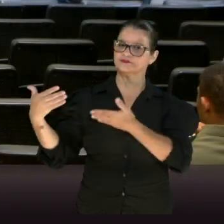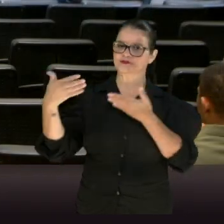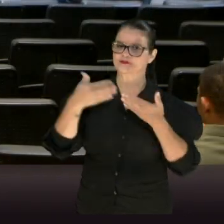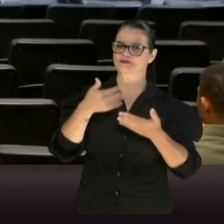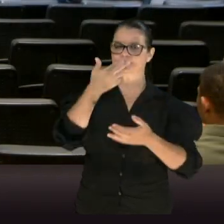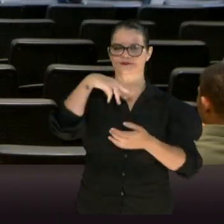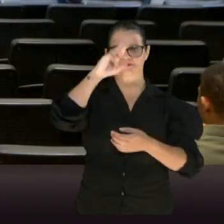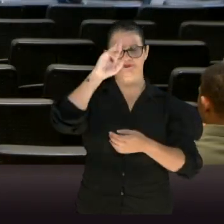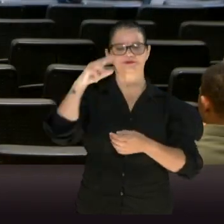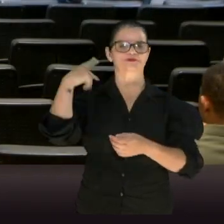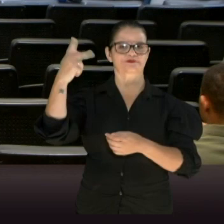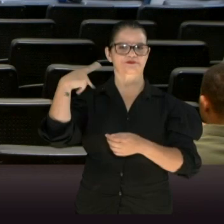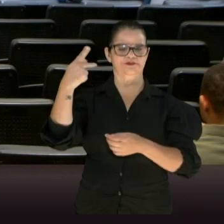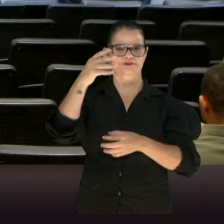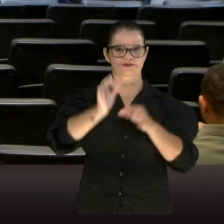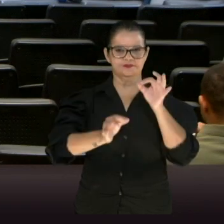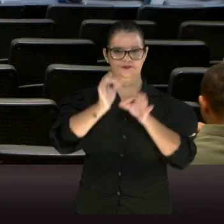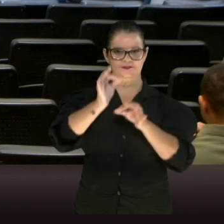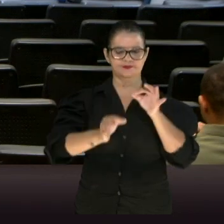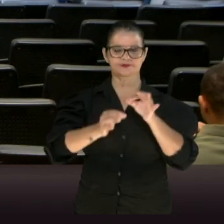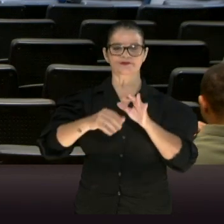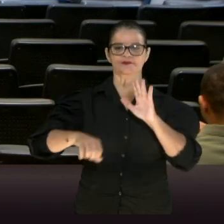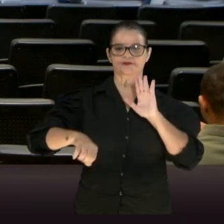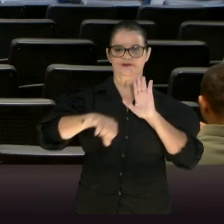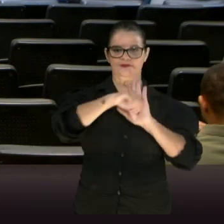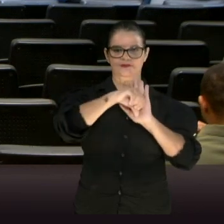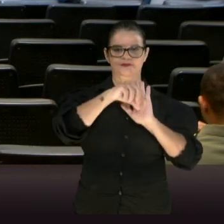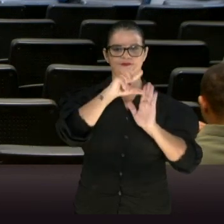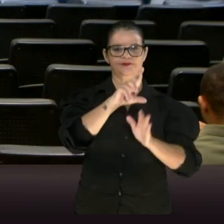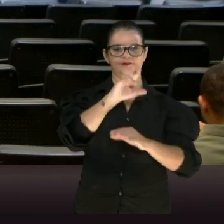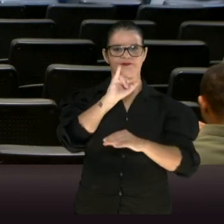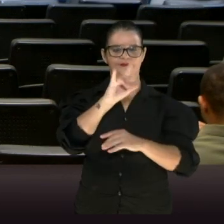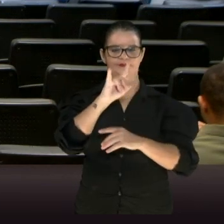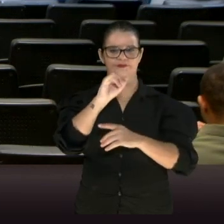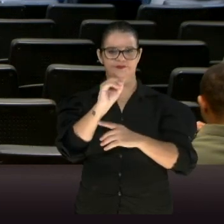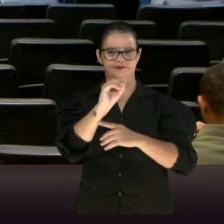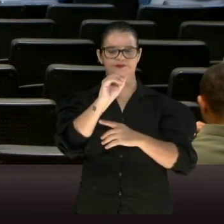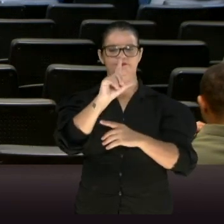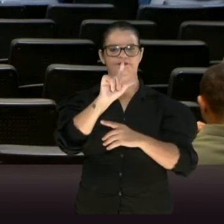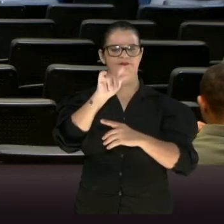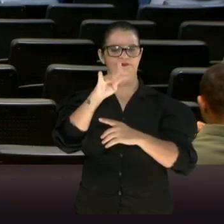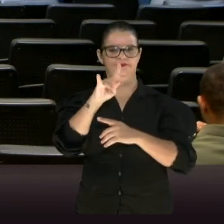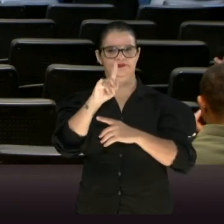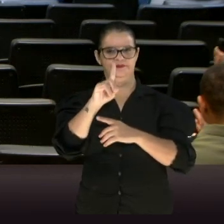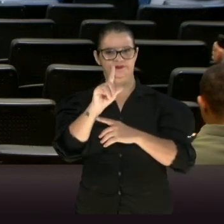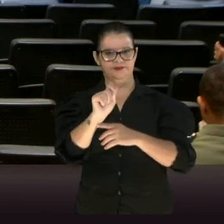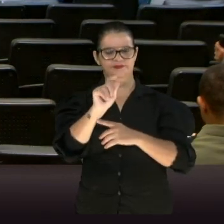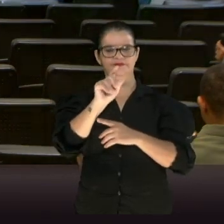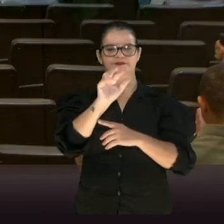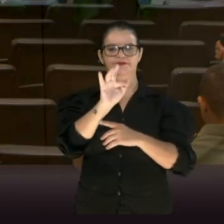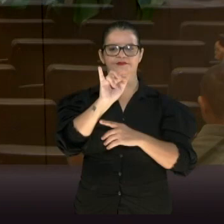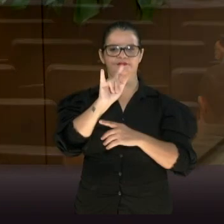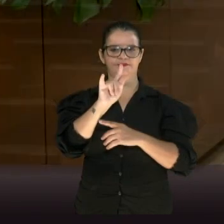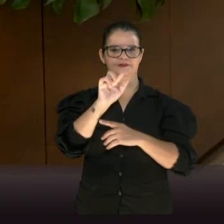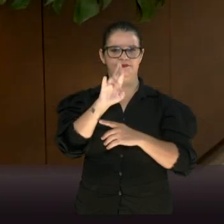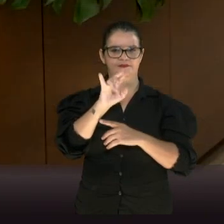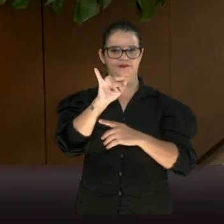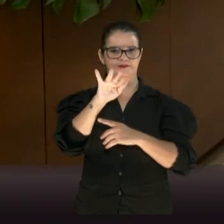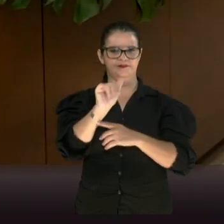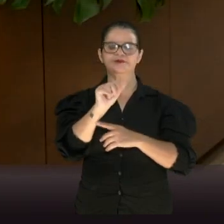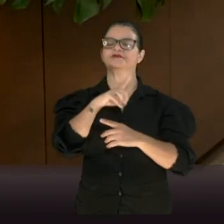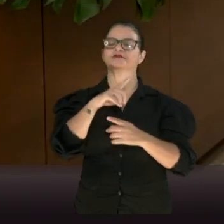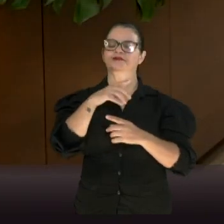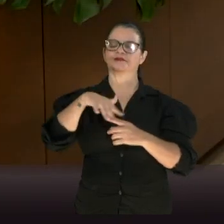Convidamos o senhor Procurador de Justiça Criminal, Ricardo Lapenda Figueiroa, neste ato, representando o